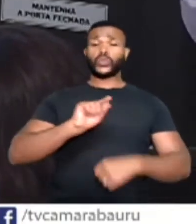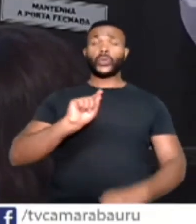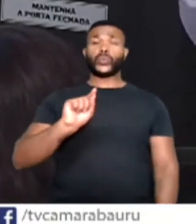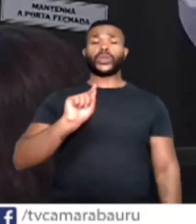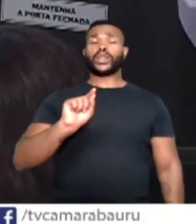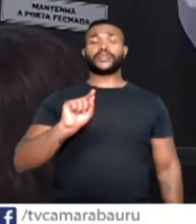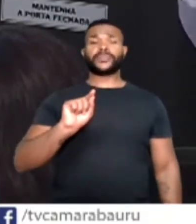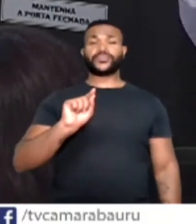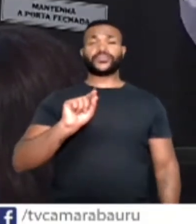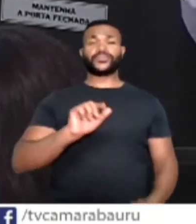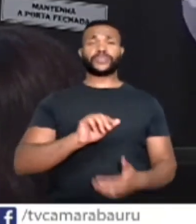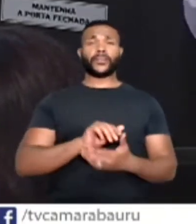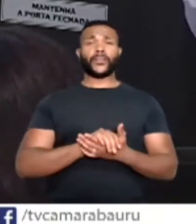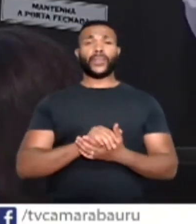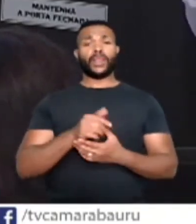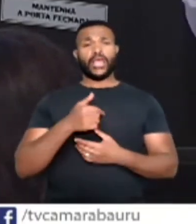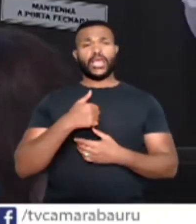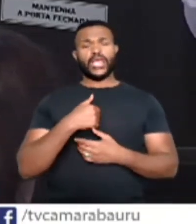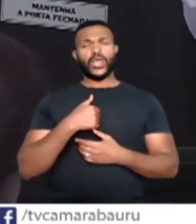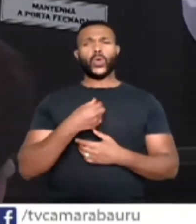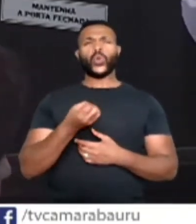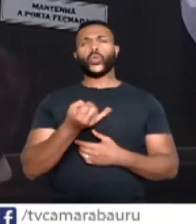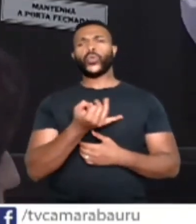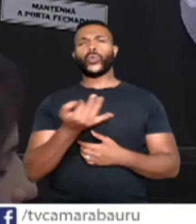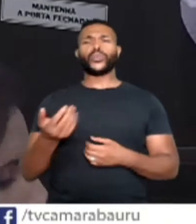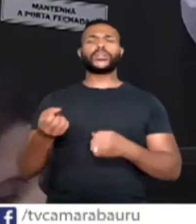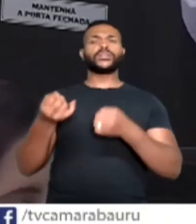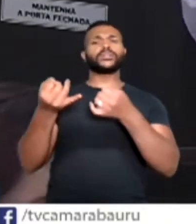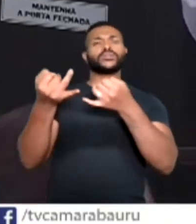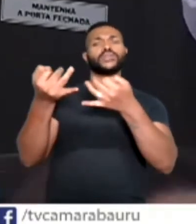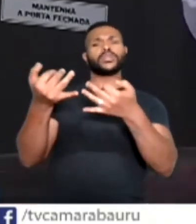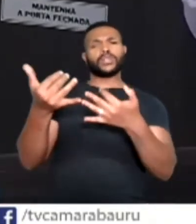de fazer algumas colocações